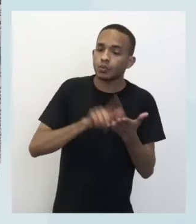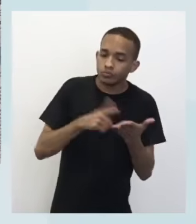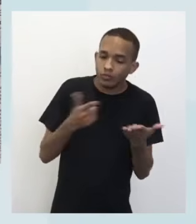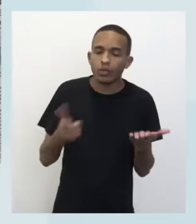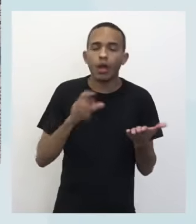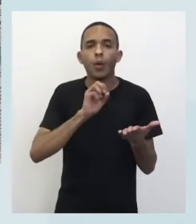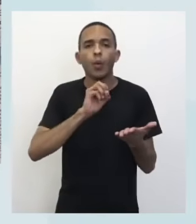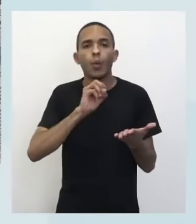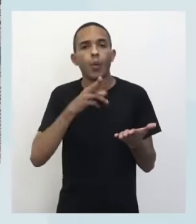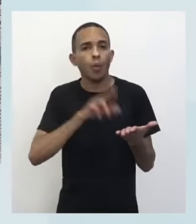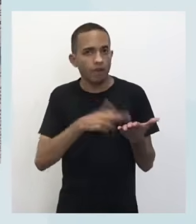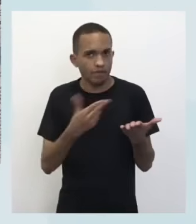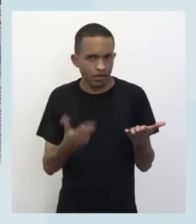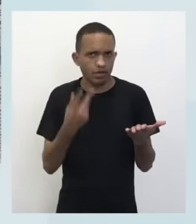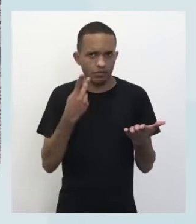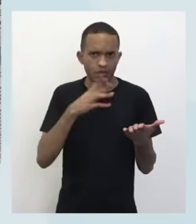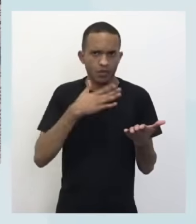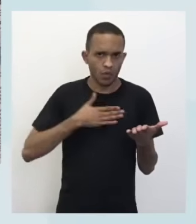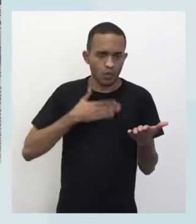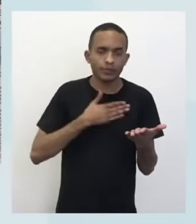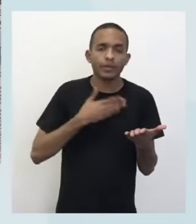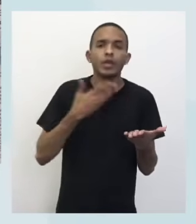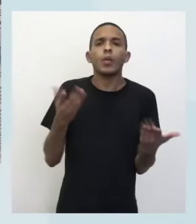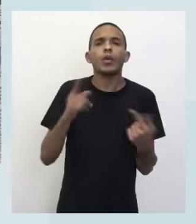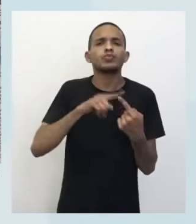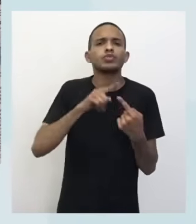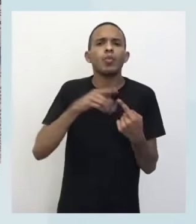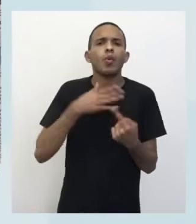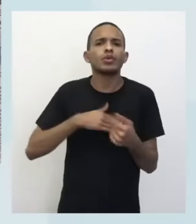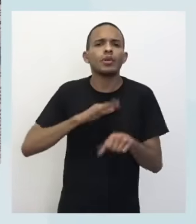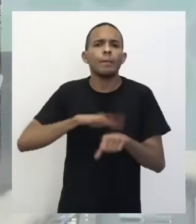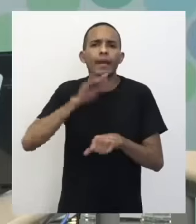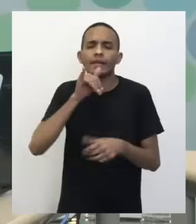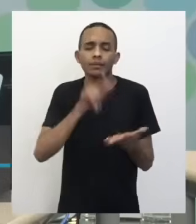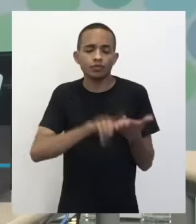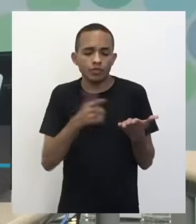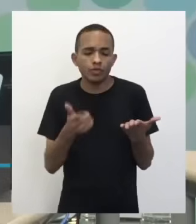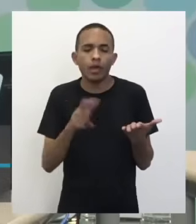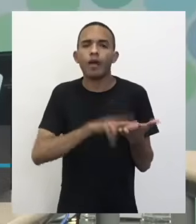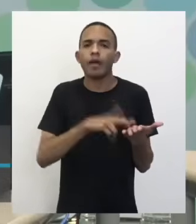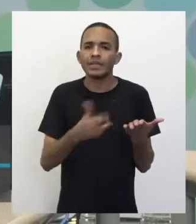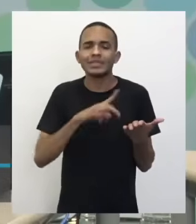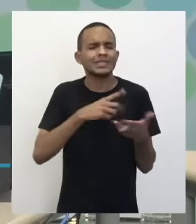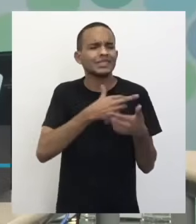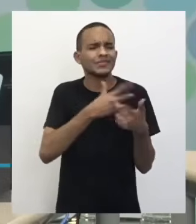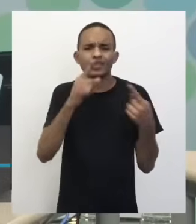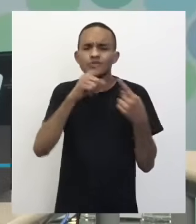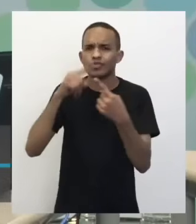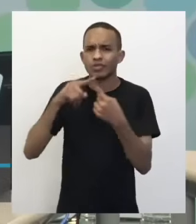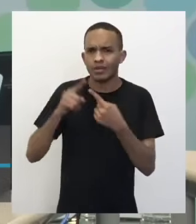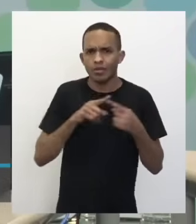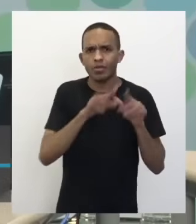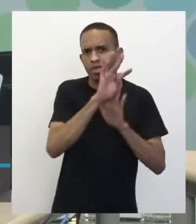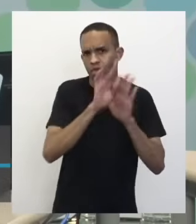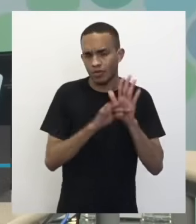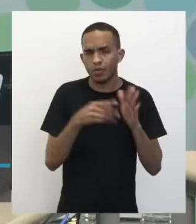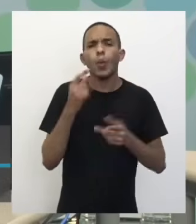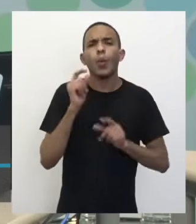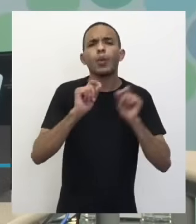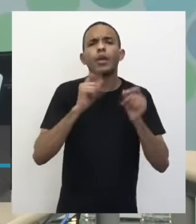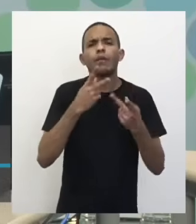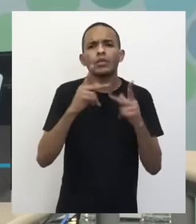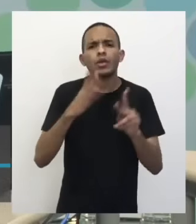ou revista. E qual gênero gosta mais? Então, dentro do jornal e da revista, nós sabemos que tem vários gêneros textuais. O que vocês